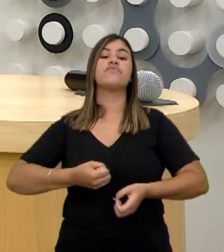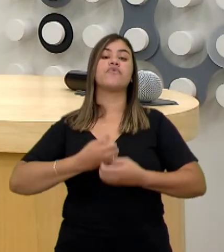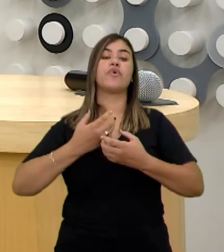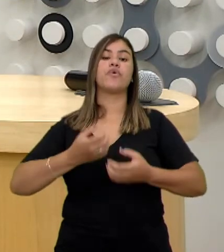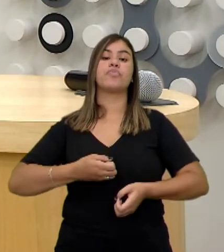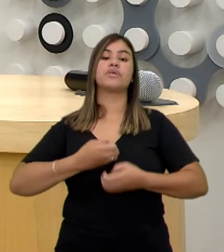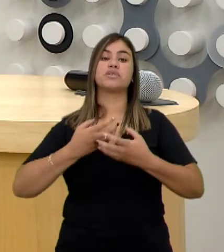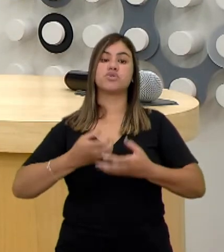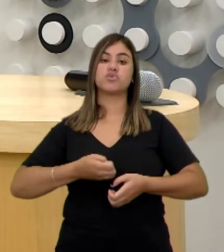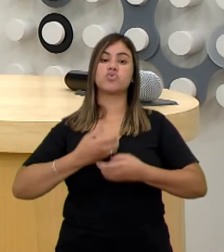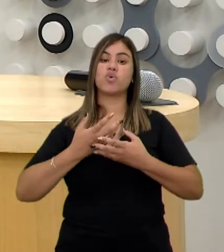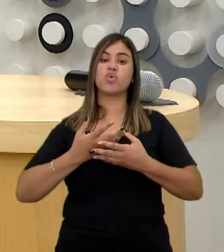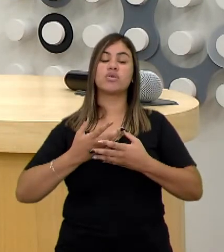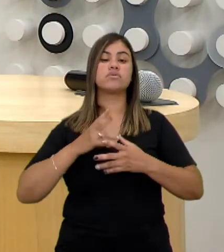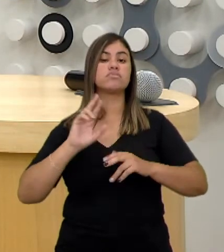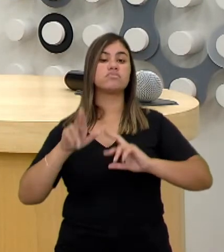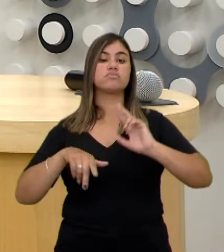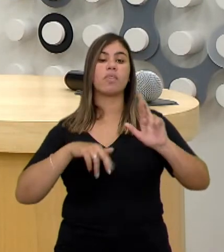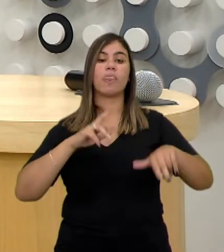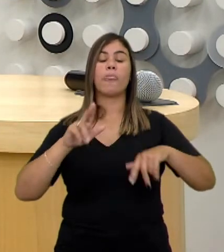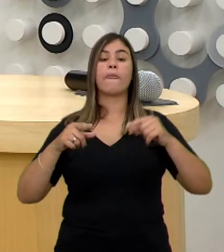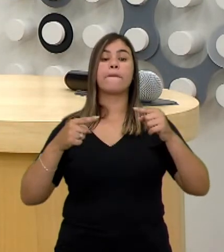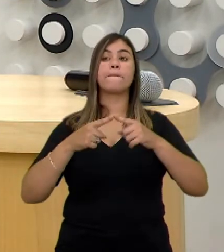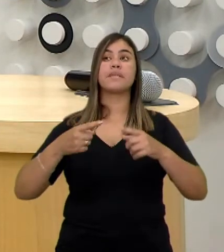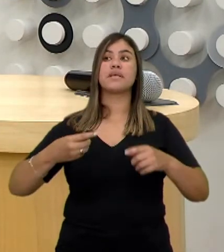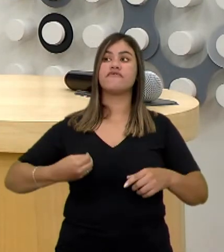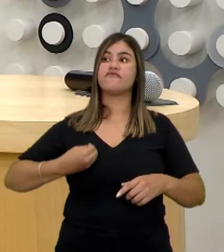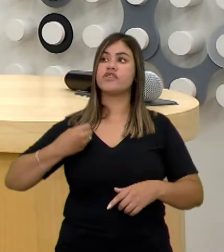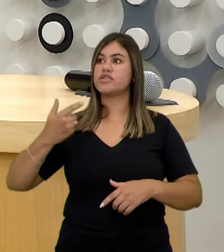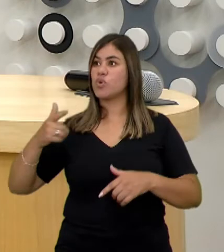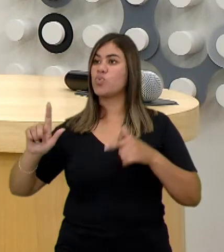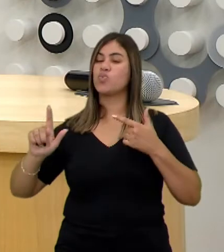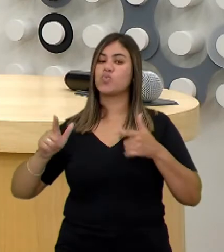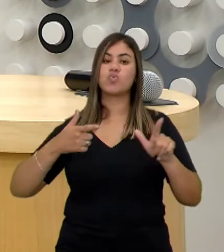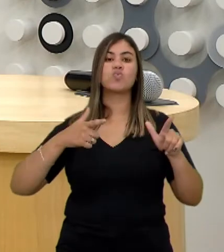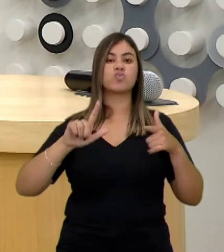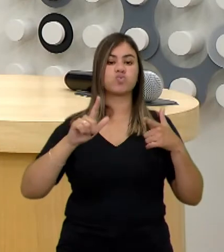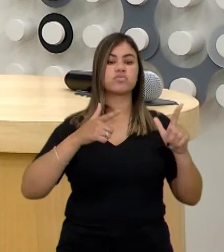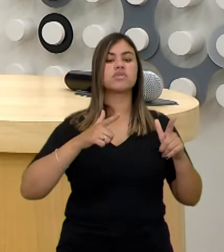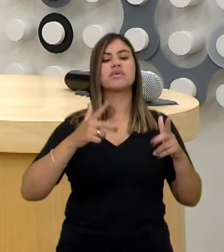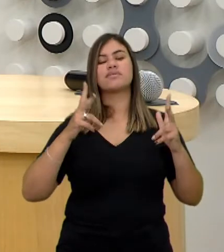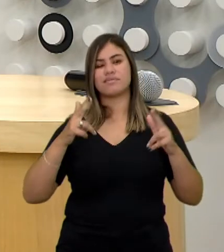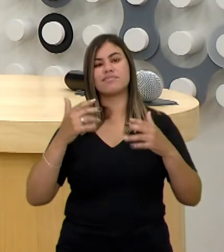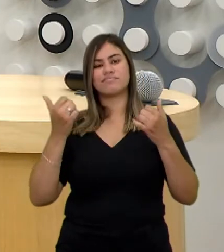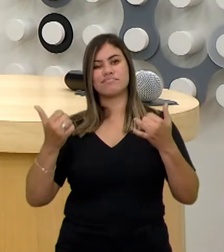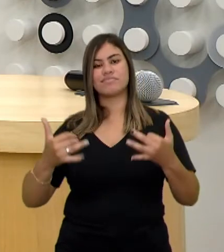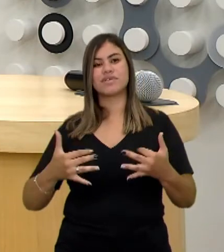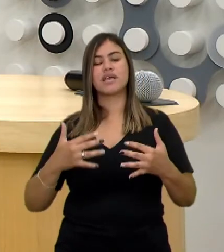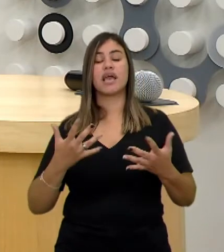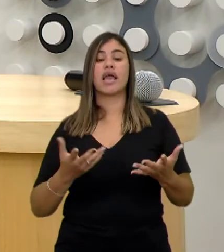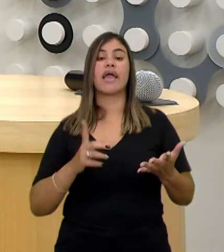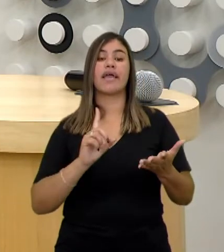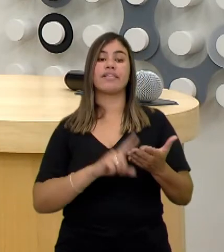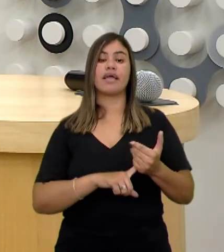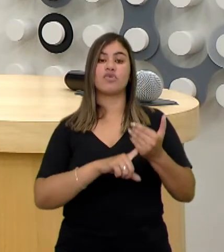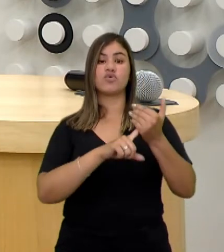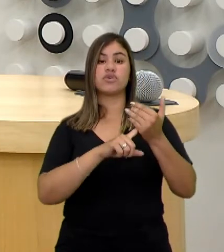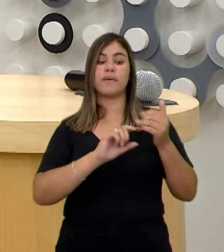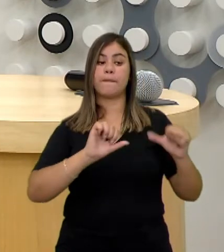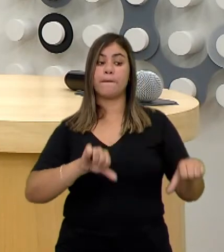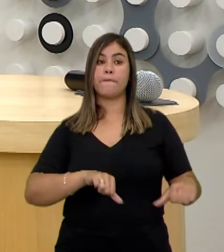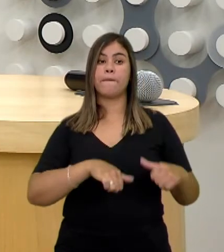informações de outros seres vivos que começaram a surgir no planeta. Como eu falei para vocês, né, vai avançando a tecnologia,